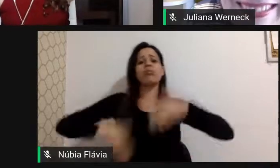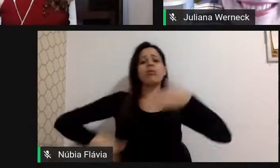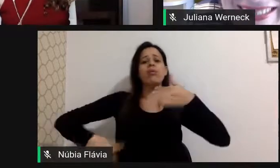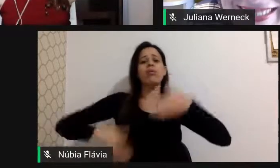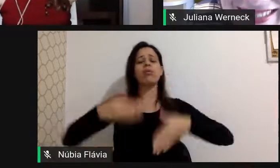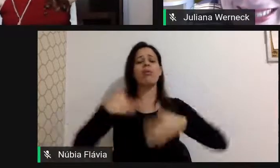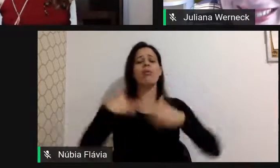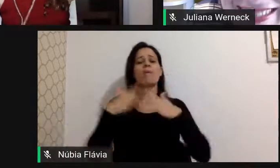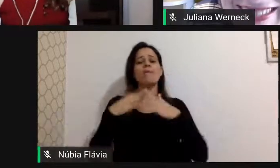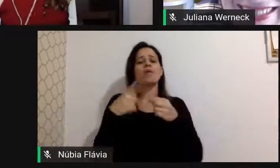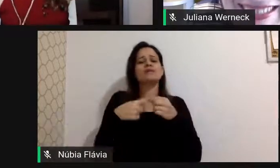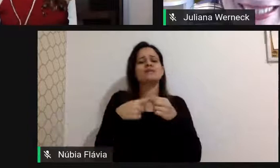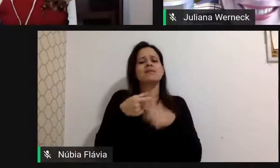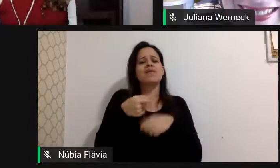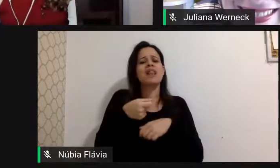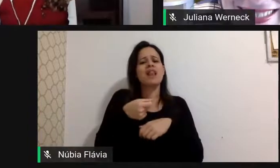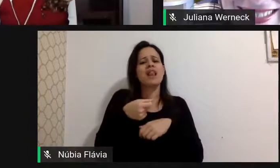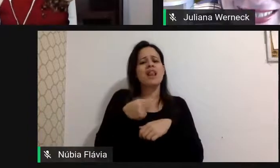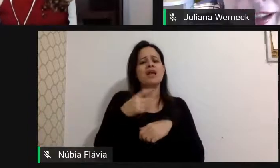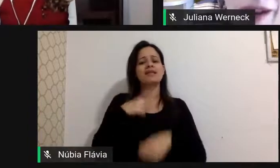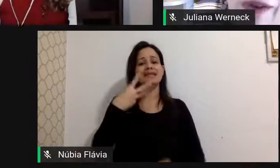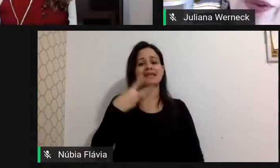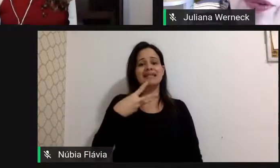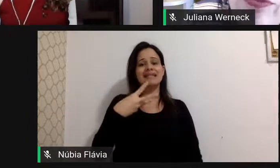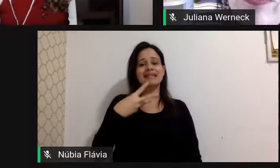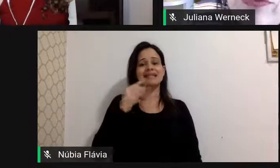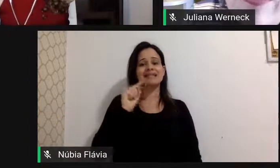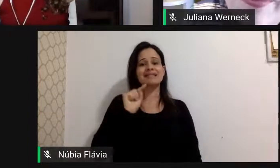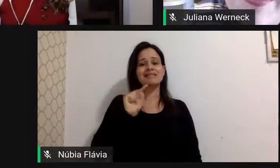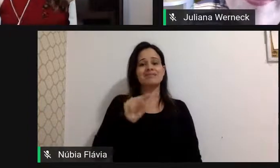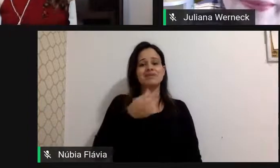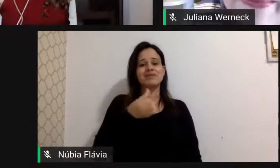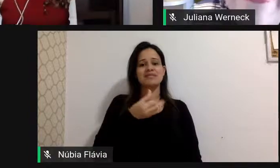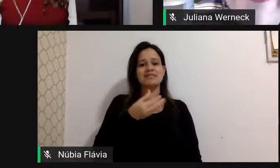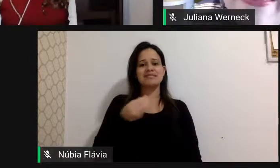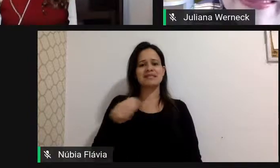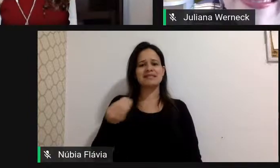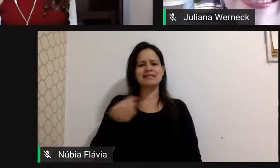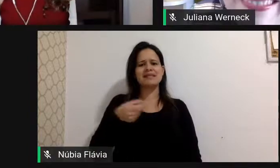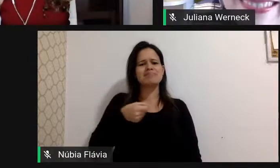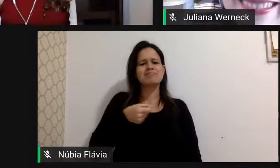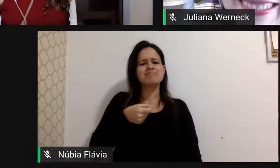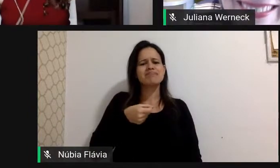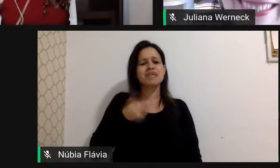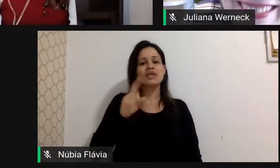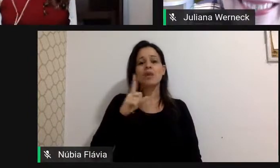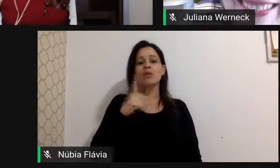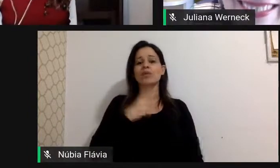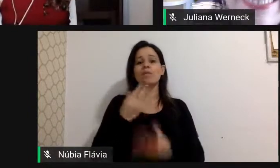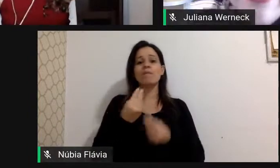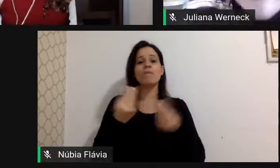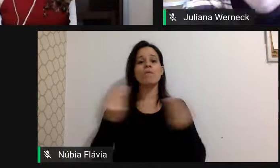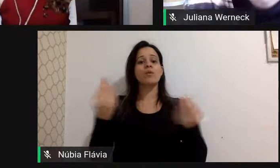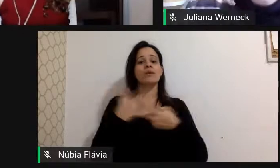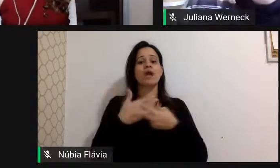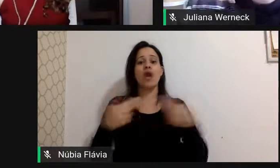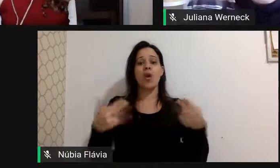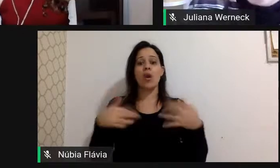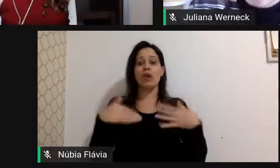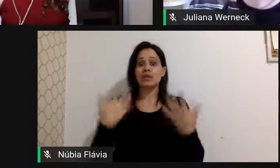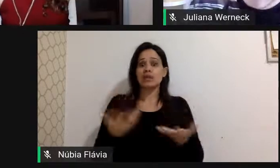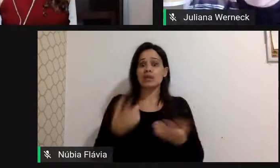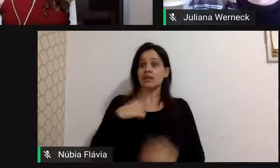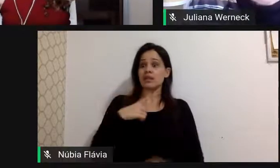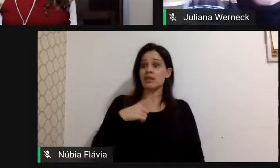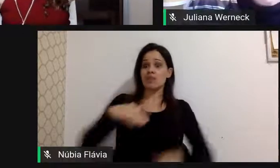bem pequenininha. Minha cidade tem 3.600 habitantes, é bem pequenininha. Não se tem muita coisa para fazer. Então, quando surgiu a fanfarra,